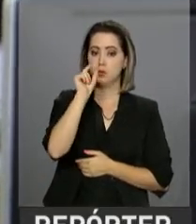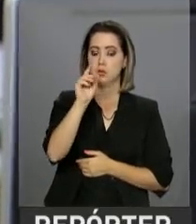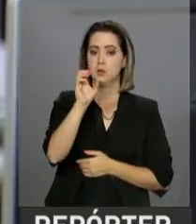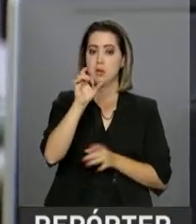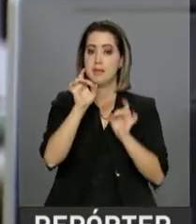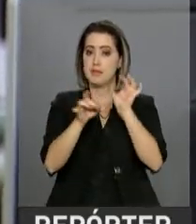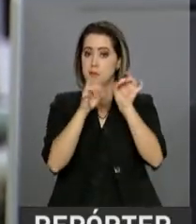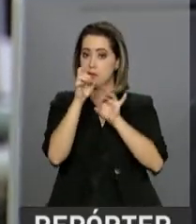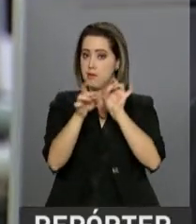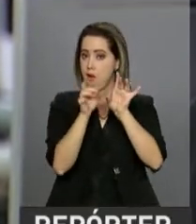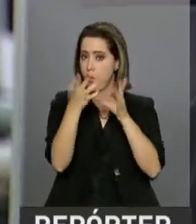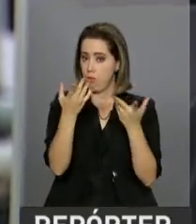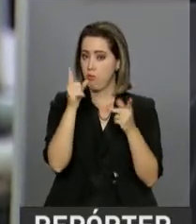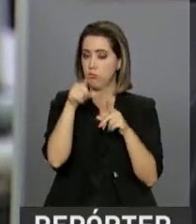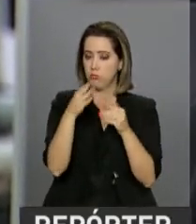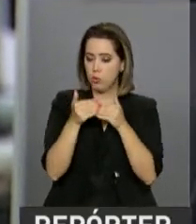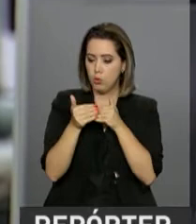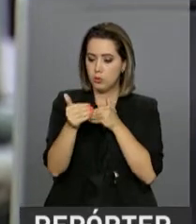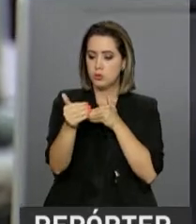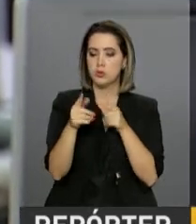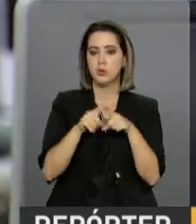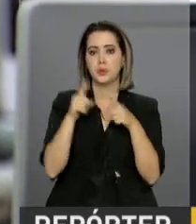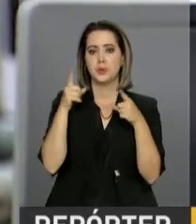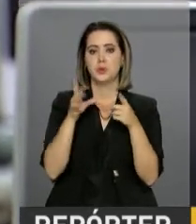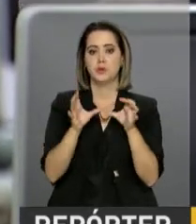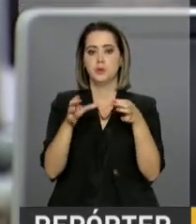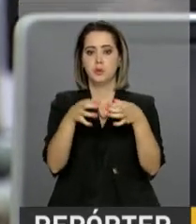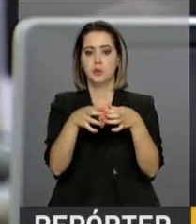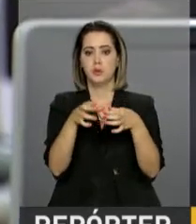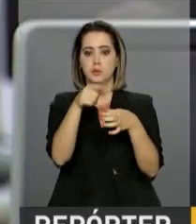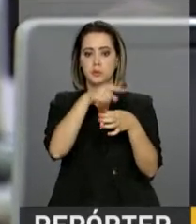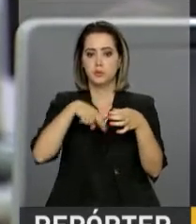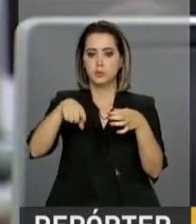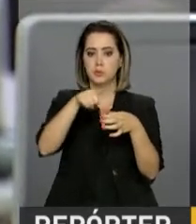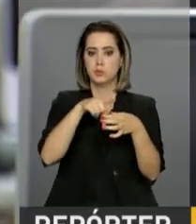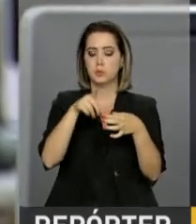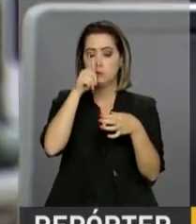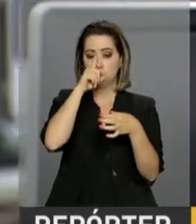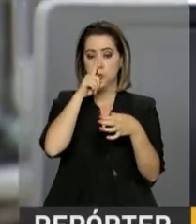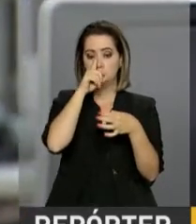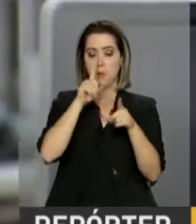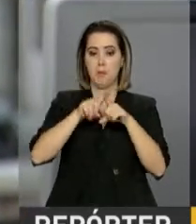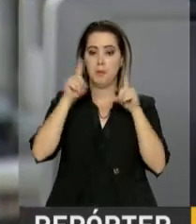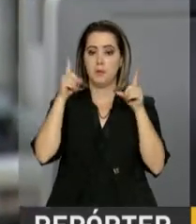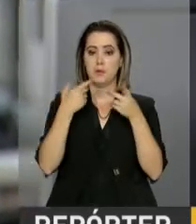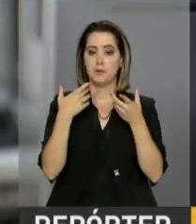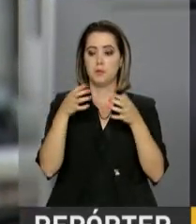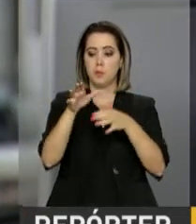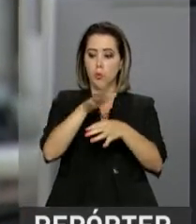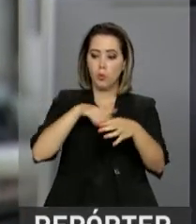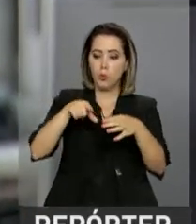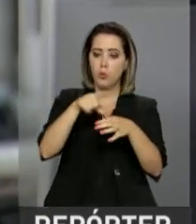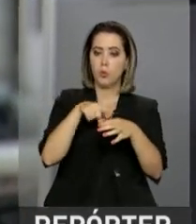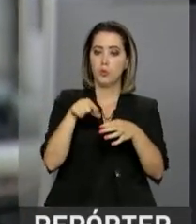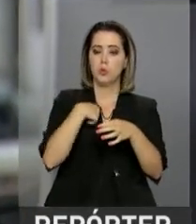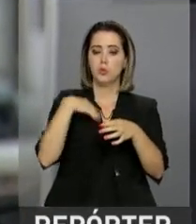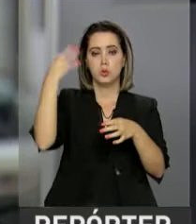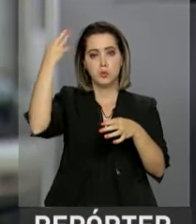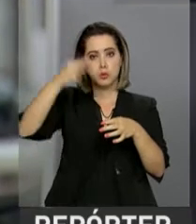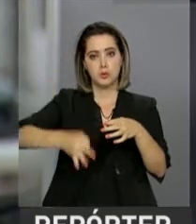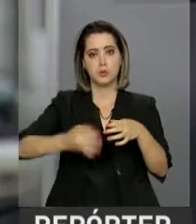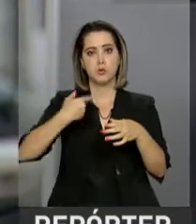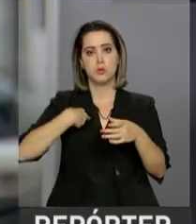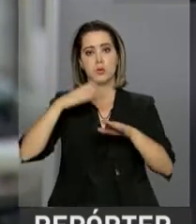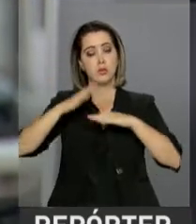também está mantida, mas não para uma exposição ao risco, né? Mas para uma exposição efetiva